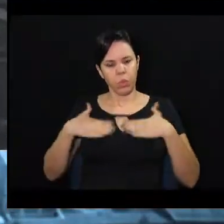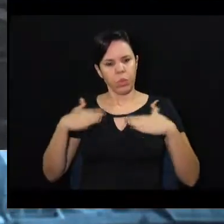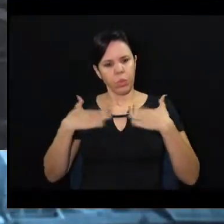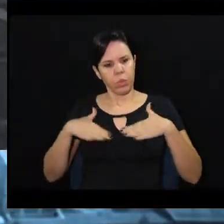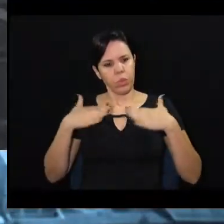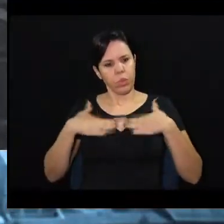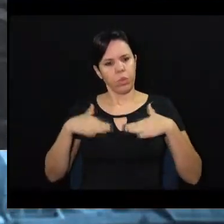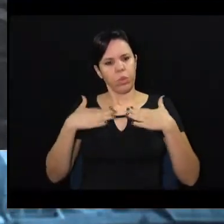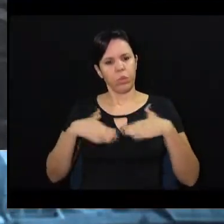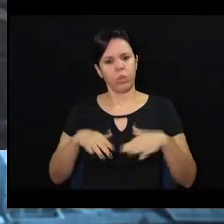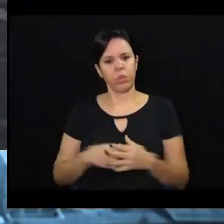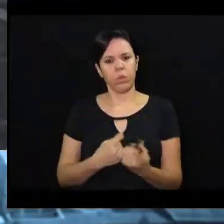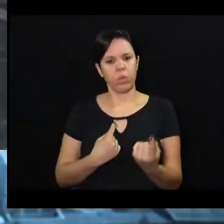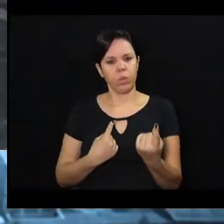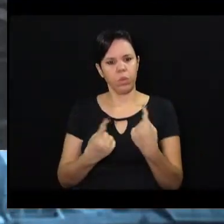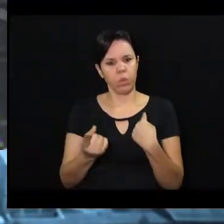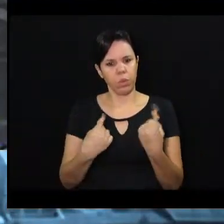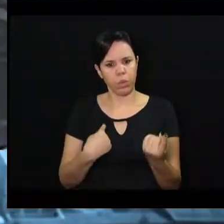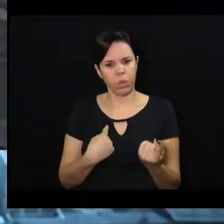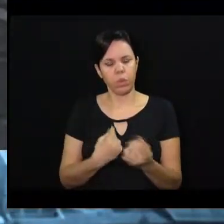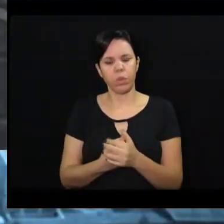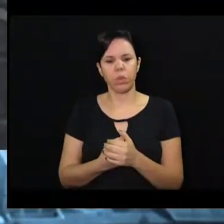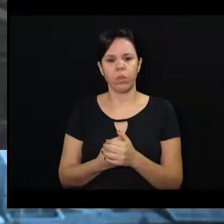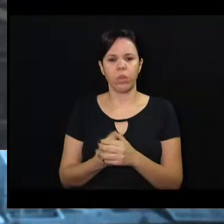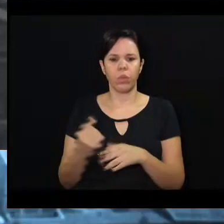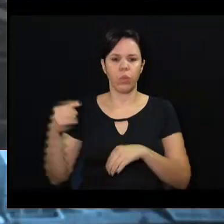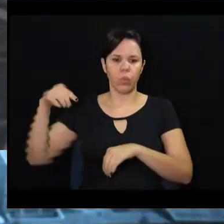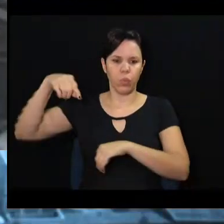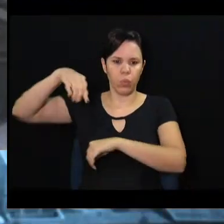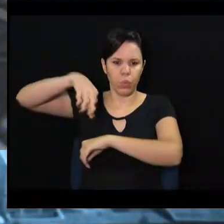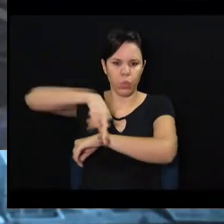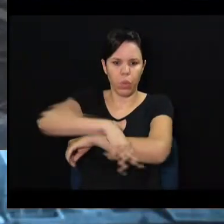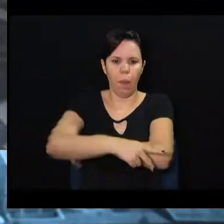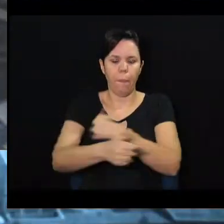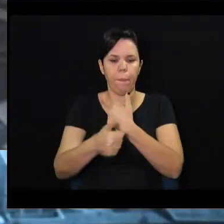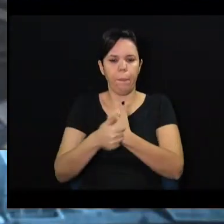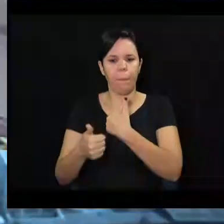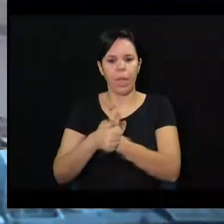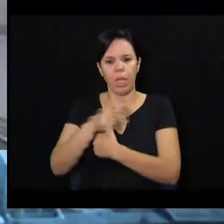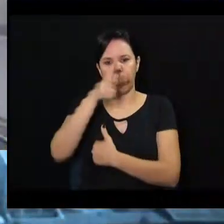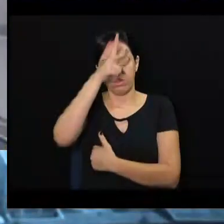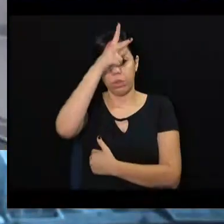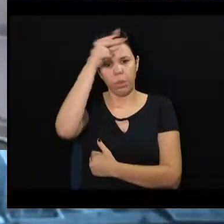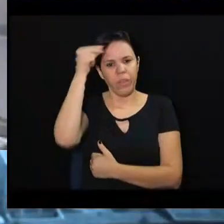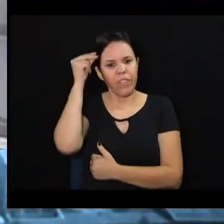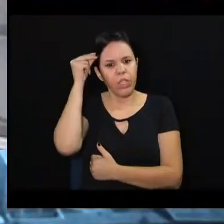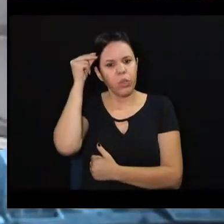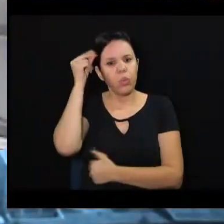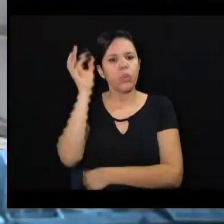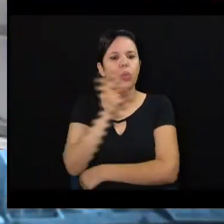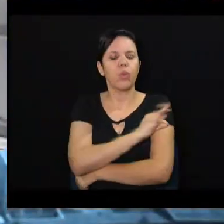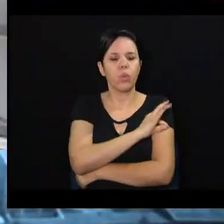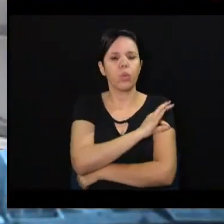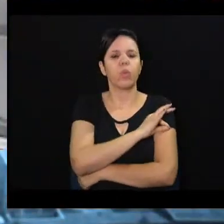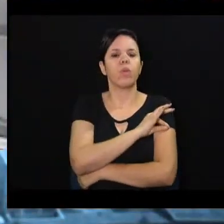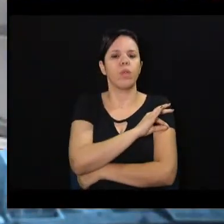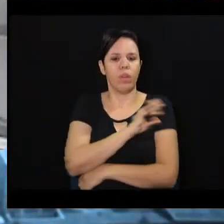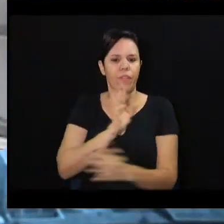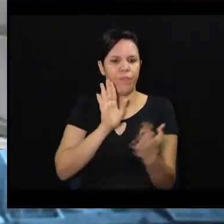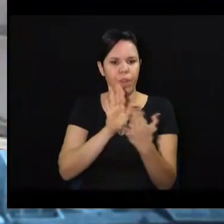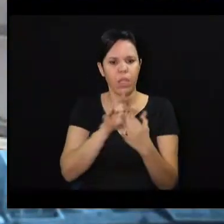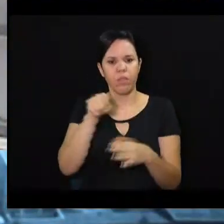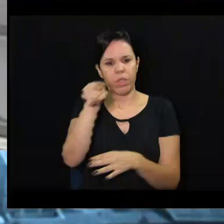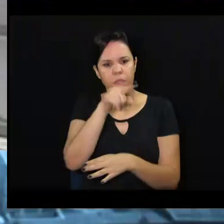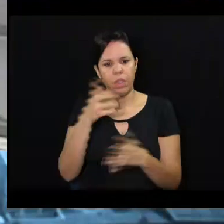aí pertinho da Benjamin Constant, descendo aquela avenida, sai na prefeitura, na Anchieta. Então o motorista que quiser ir ao centro